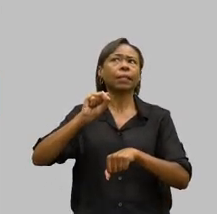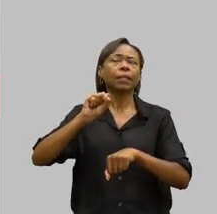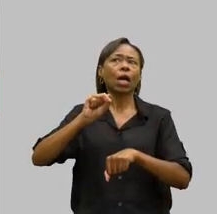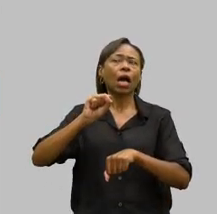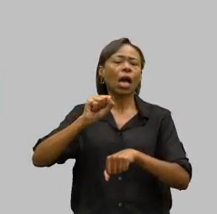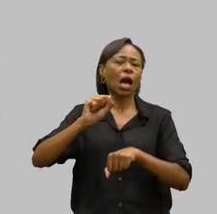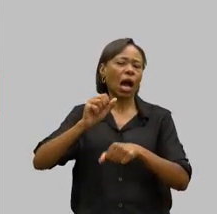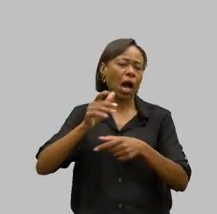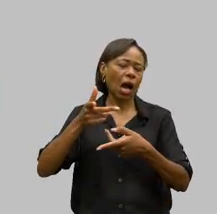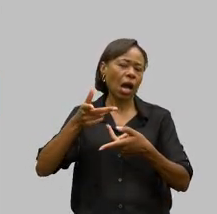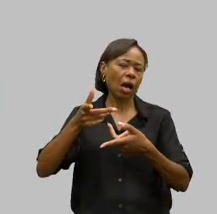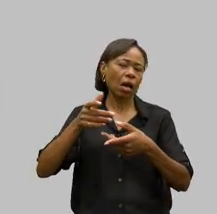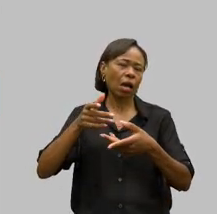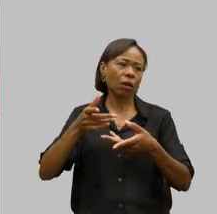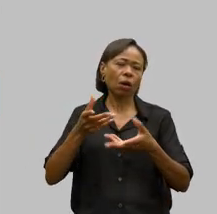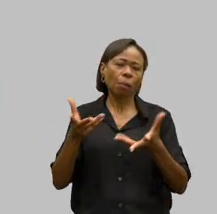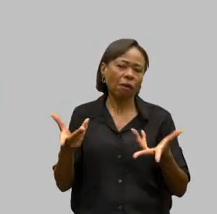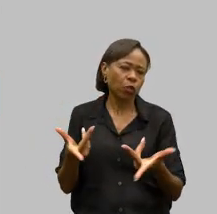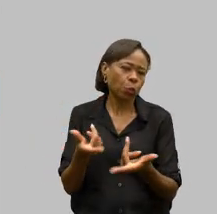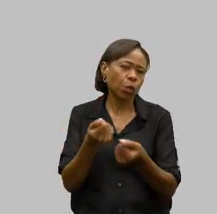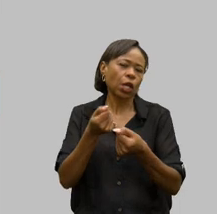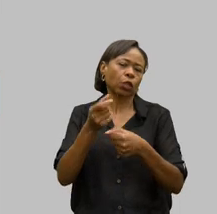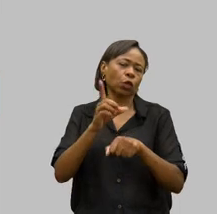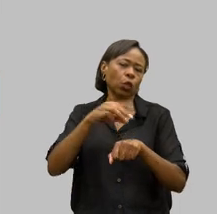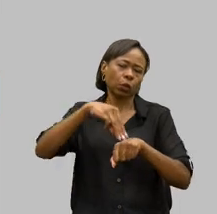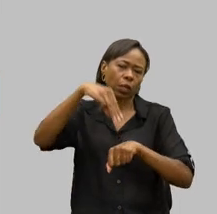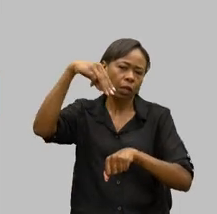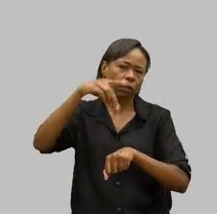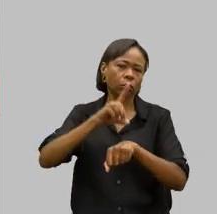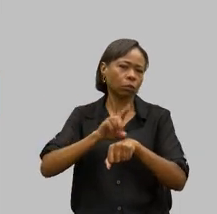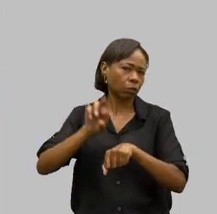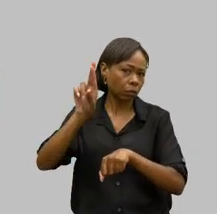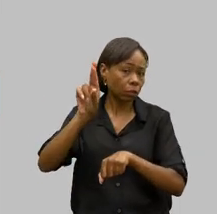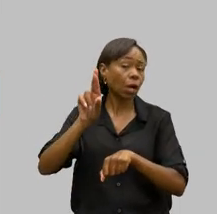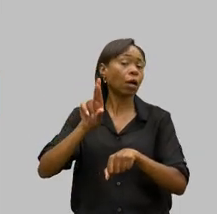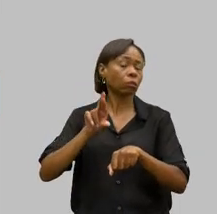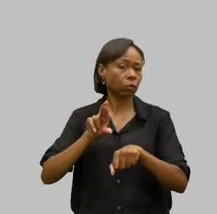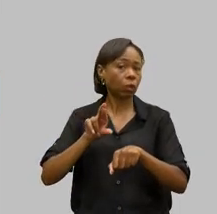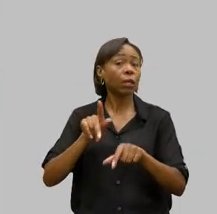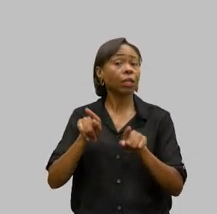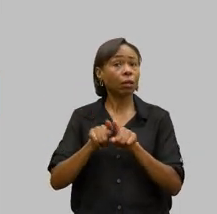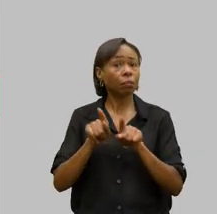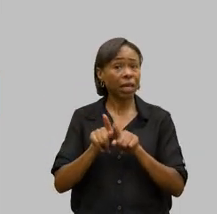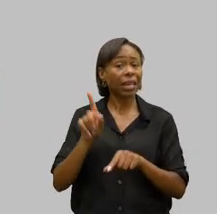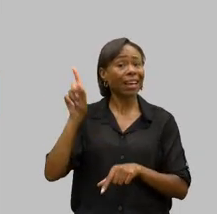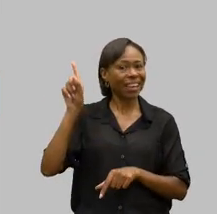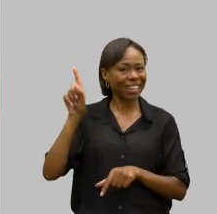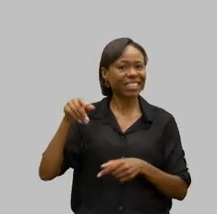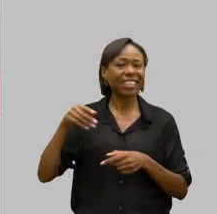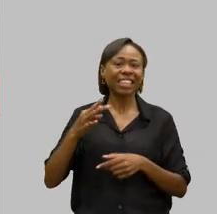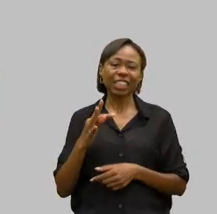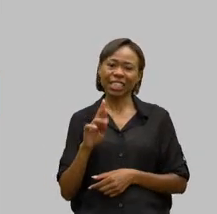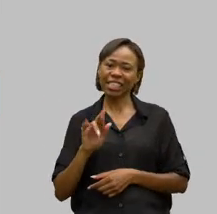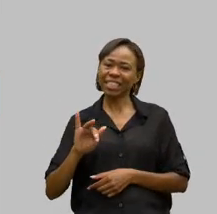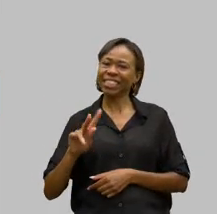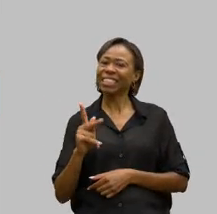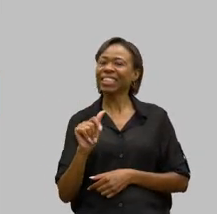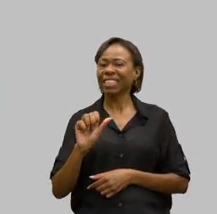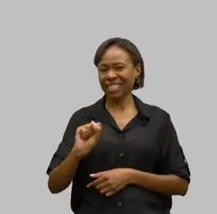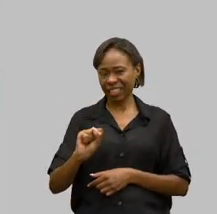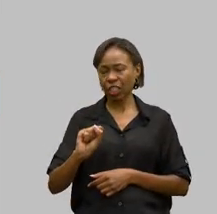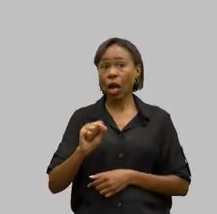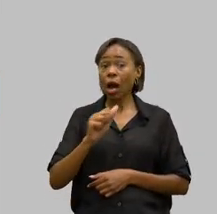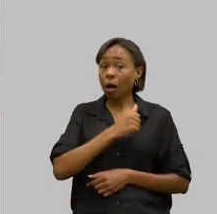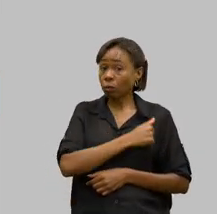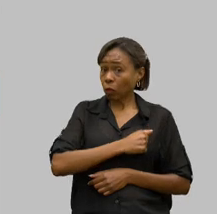aperfeiçoamento, mestrado, doutorado, que já estão fazendo o Trilhas Educadores. Em breve, em agosto, novos servidores